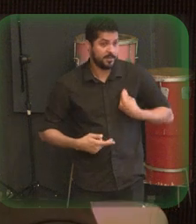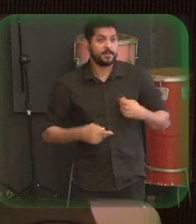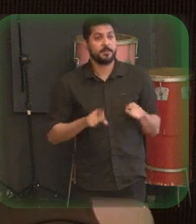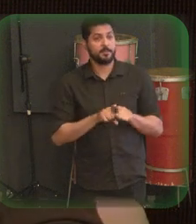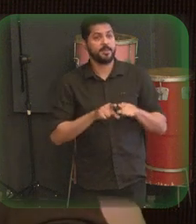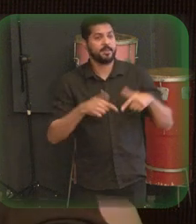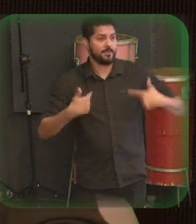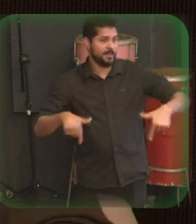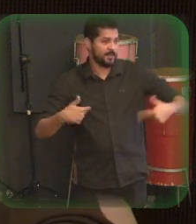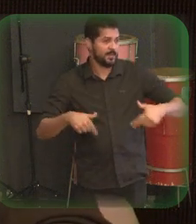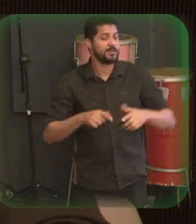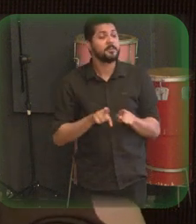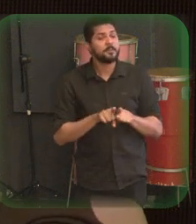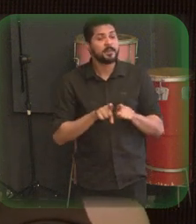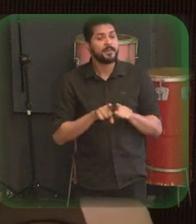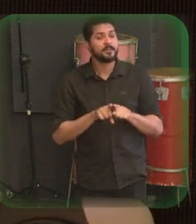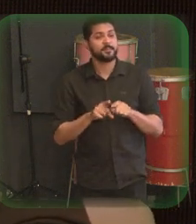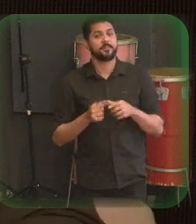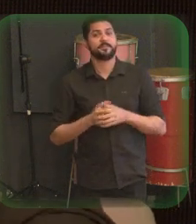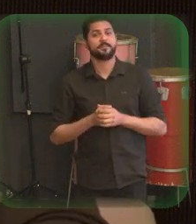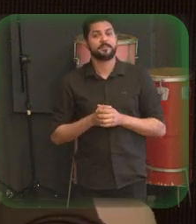está trabalhando. Quero citar também aqui